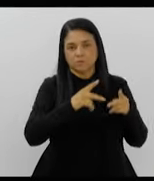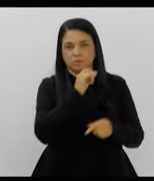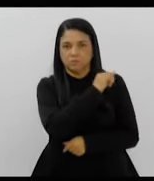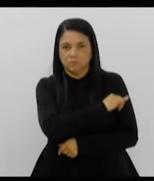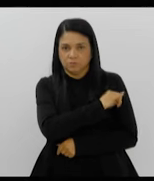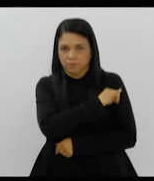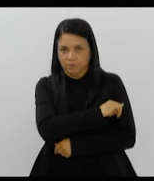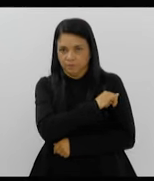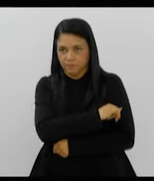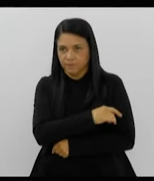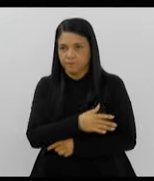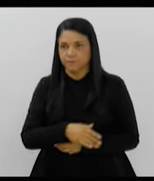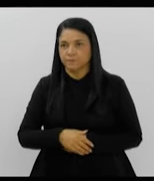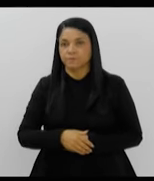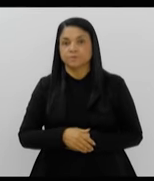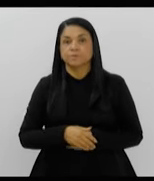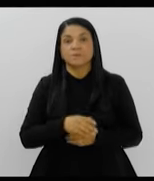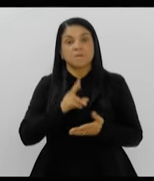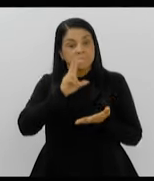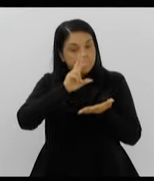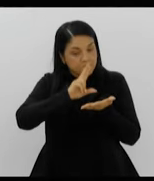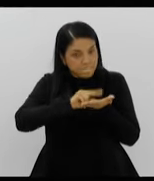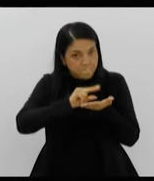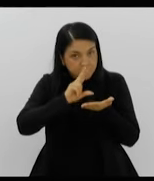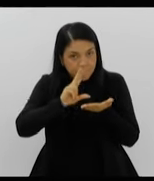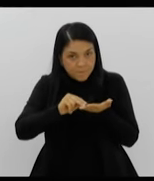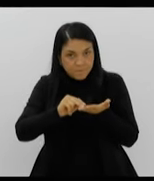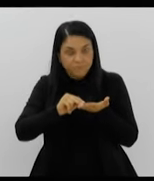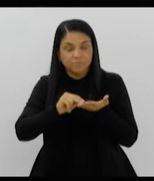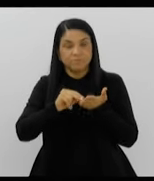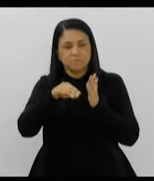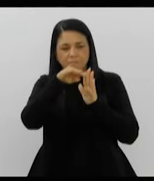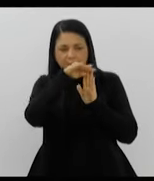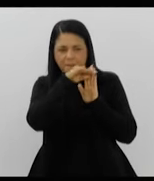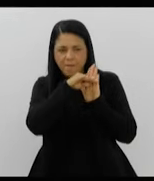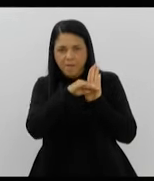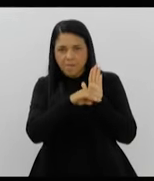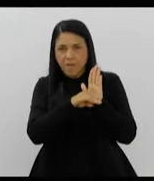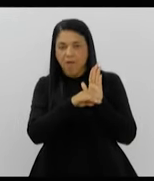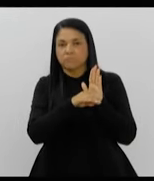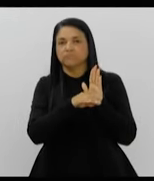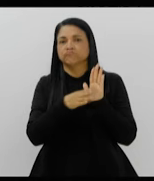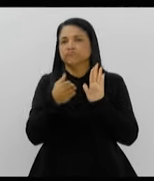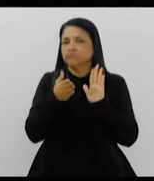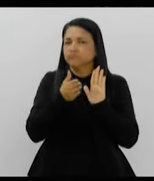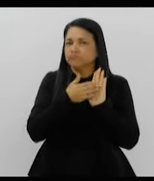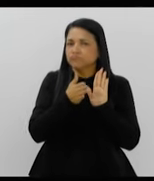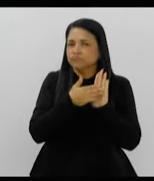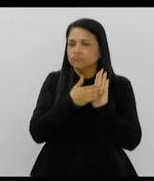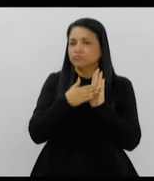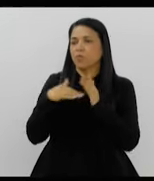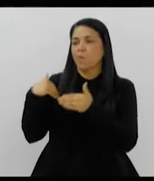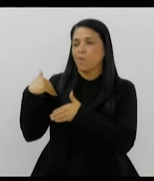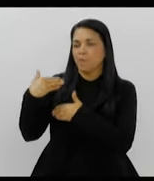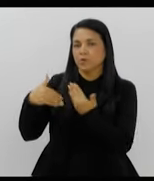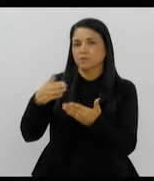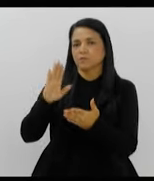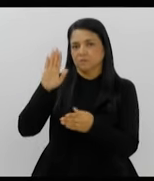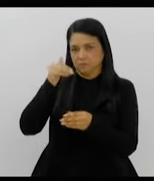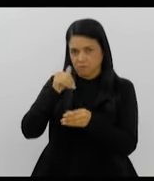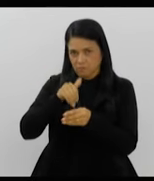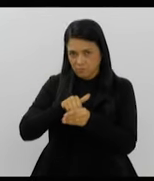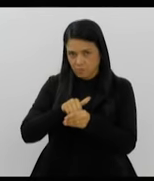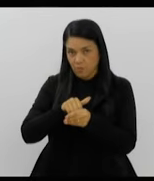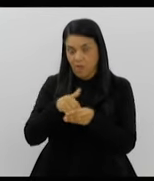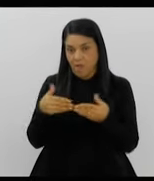Rio de Janeiro. Pautas essas que foram objetos de propostas no próprio processo eleitoral e que